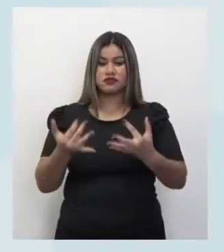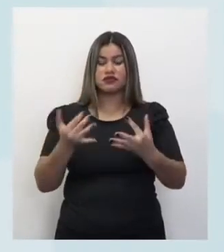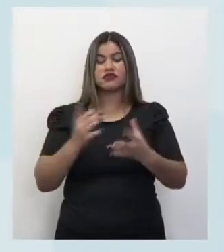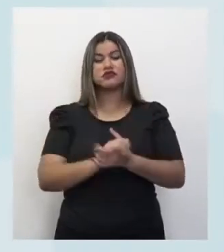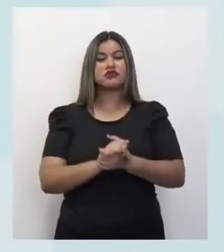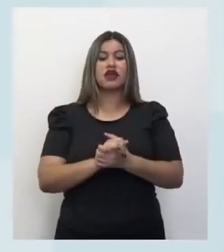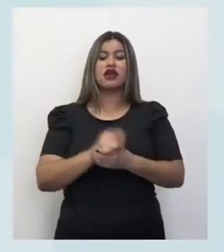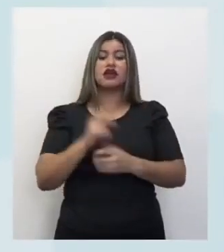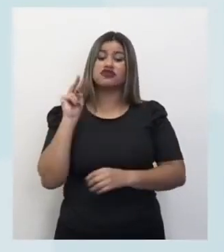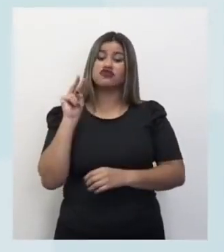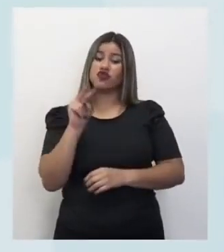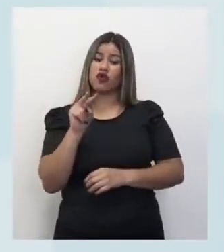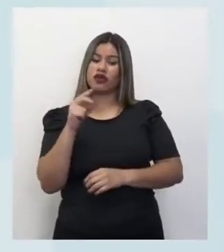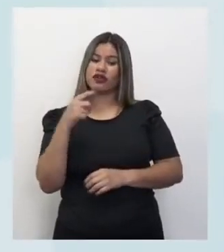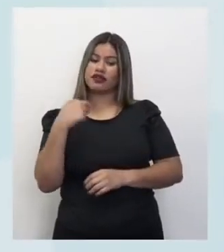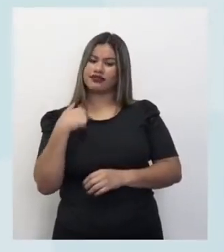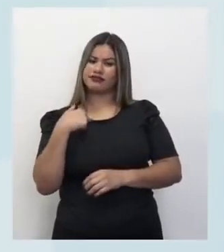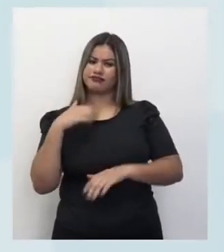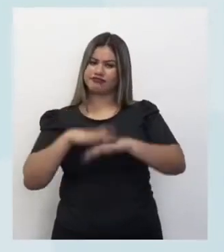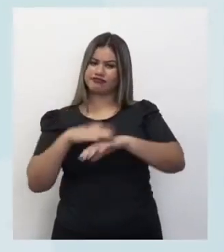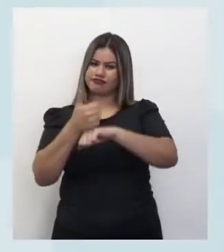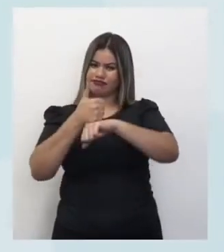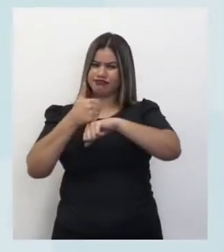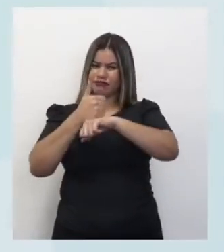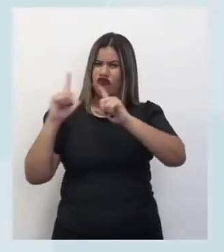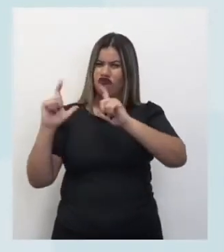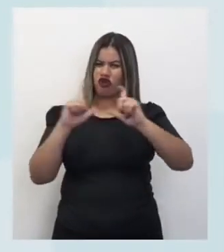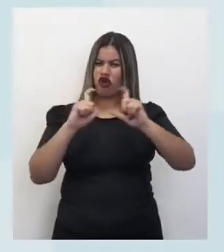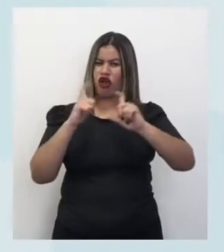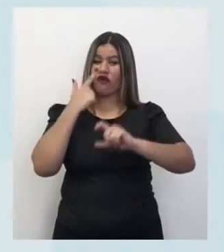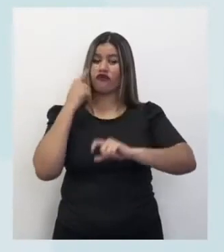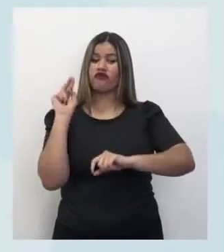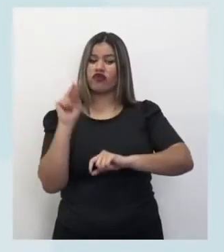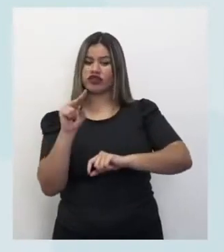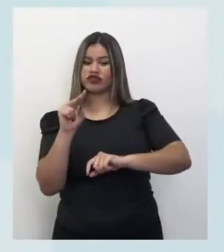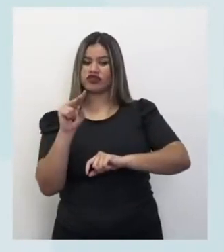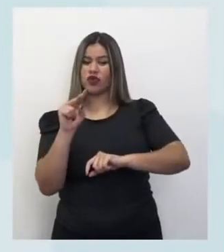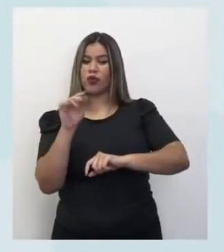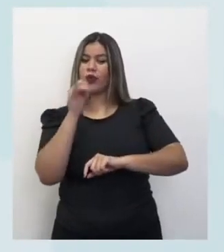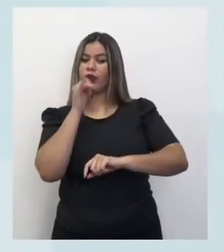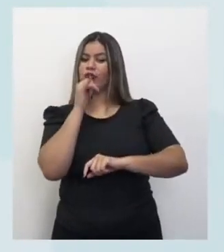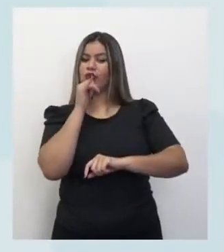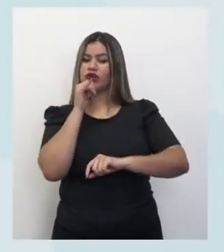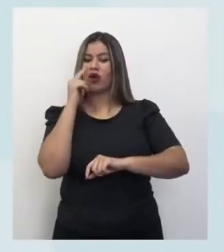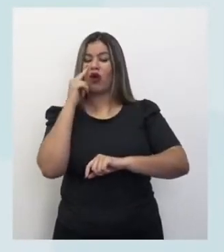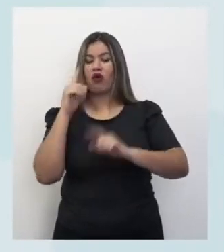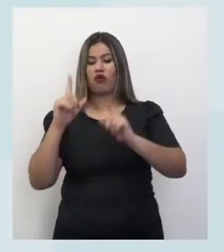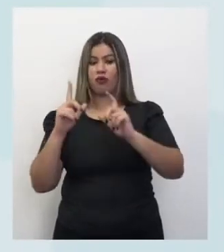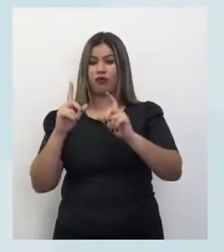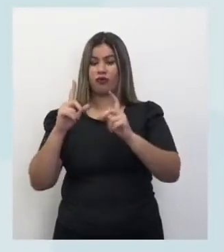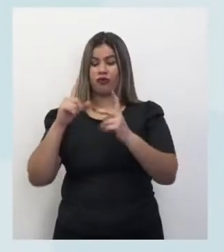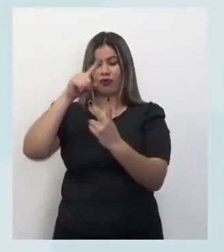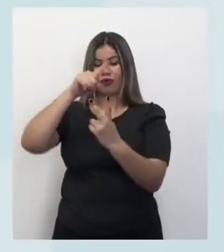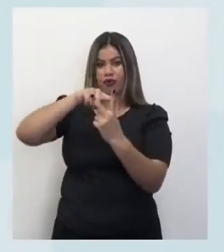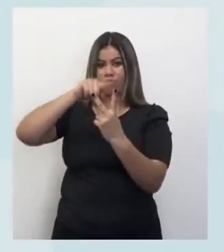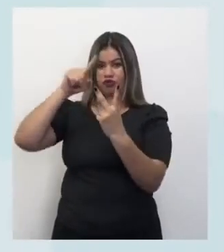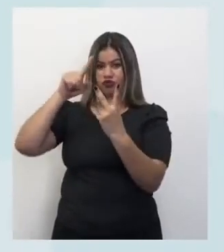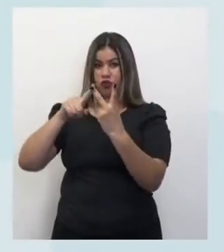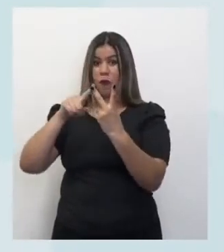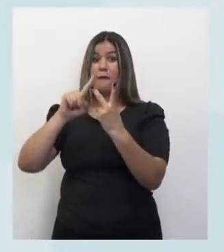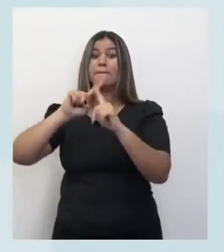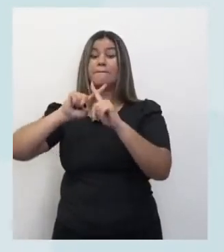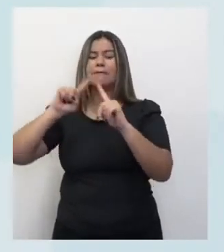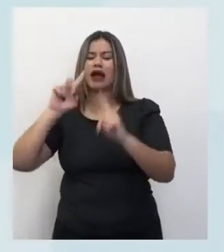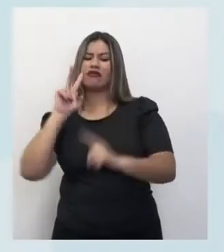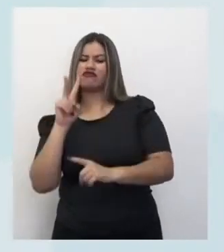eu como fotógrafo já percebo que ele desfocou o menino que está no meio, lá no fundo. Que você olha assim,